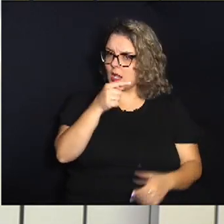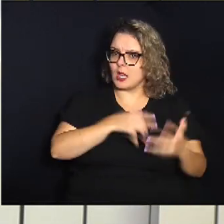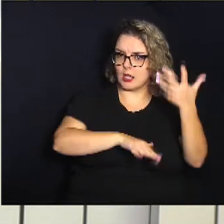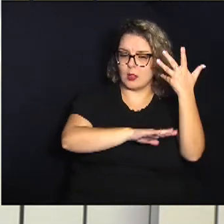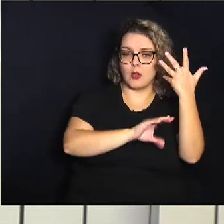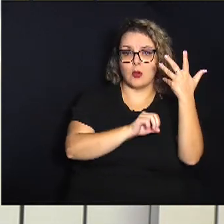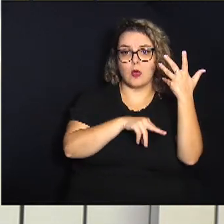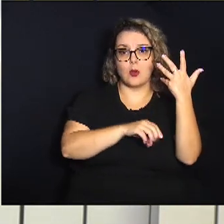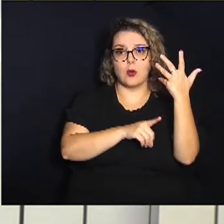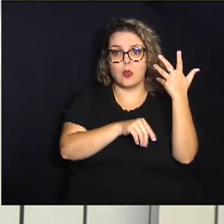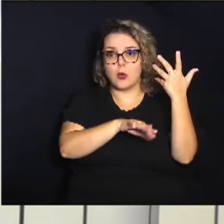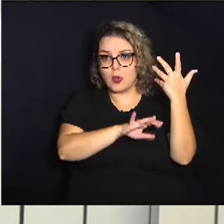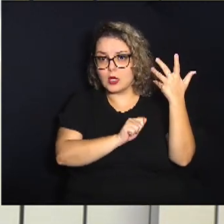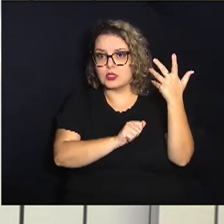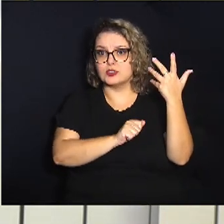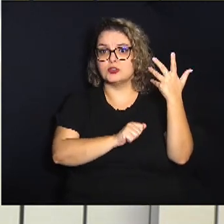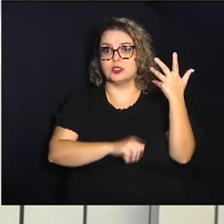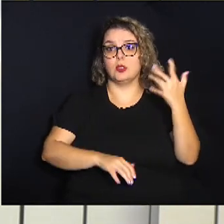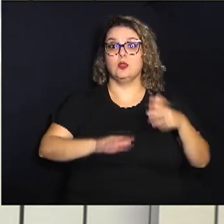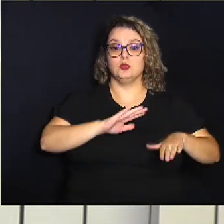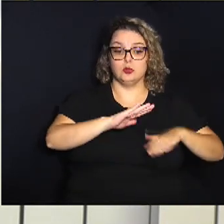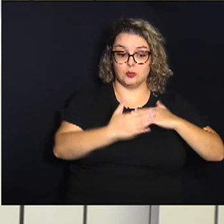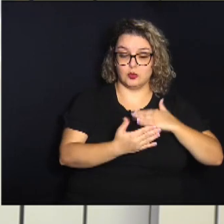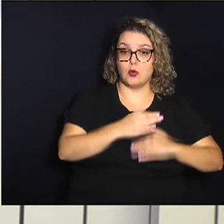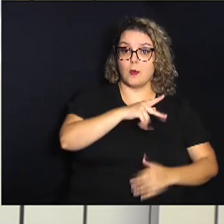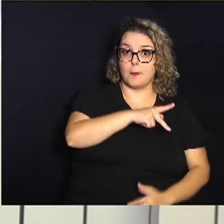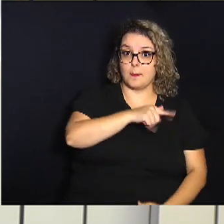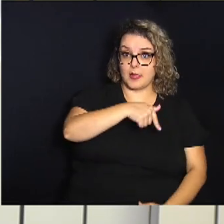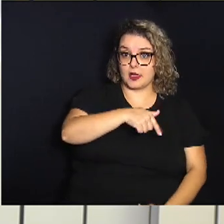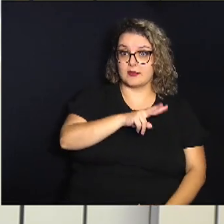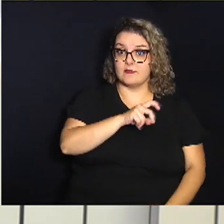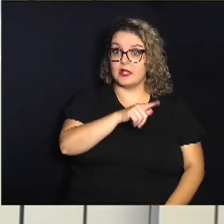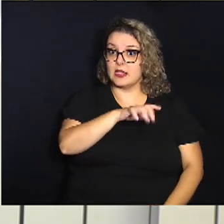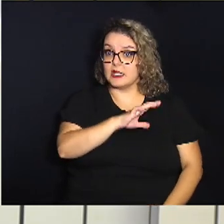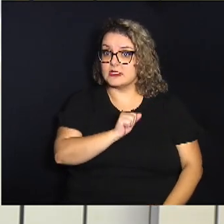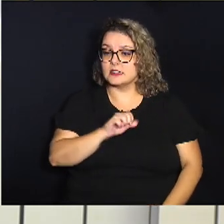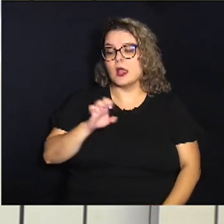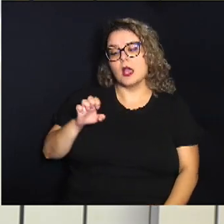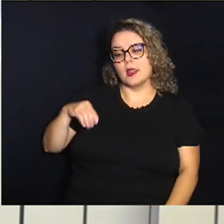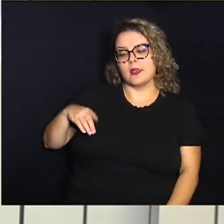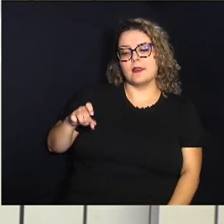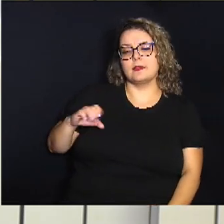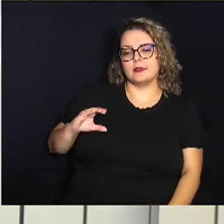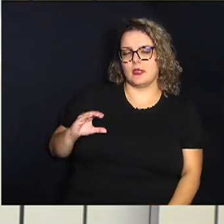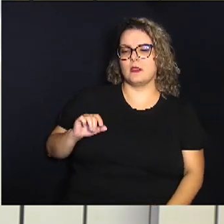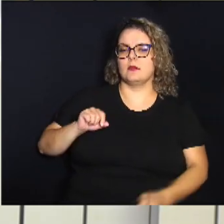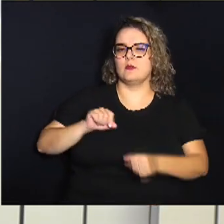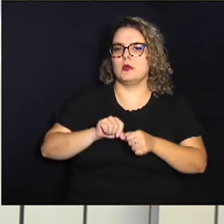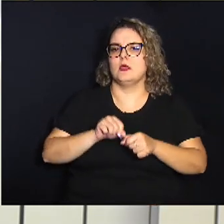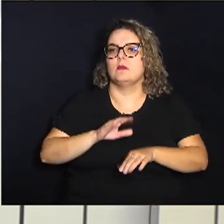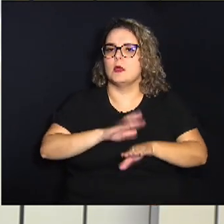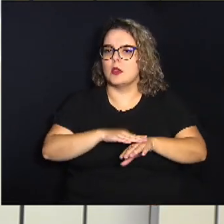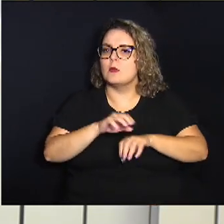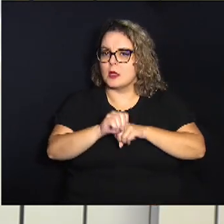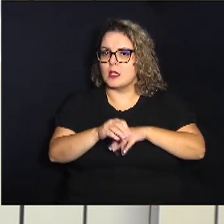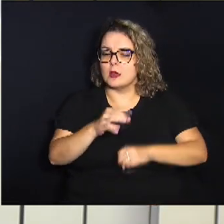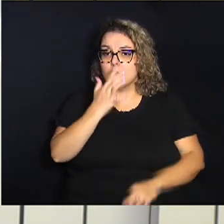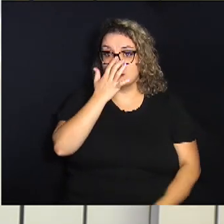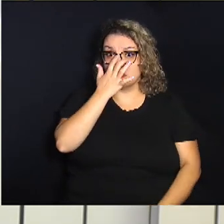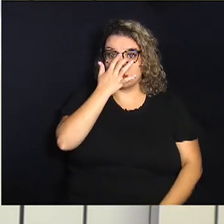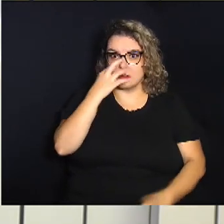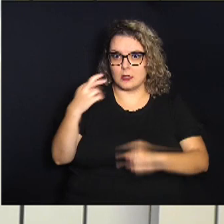Concórdia no bairro Parque Valença a Indec realizou uma ação educativa que analisou a